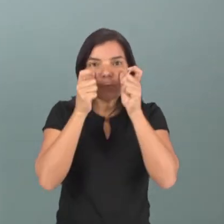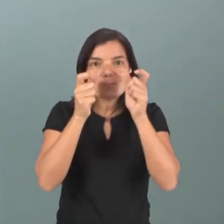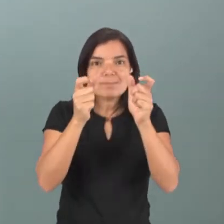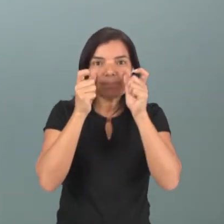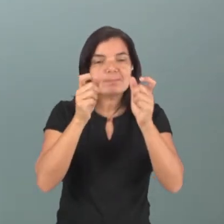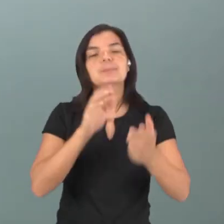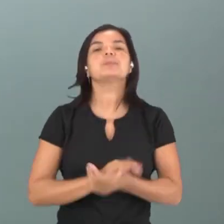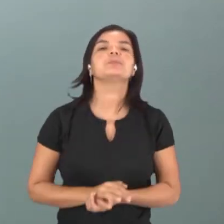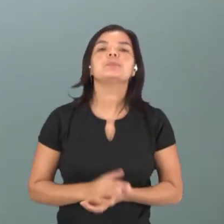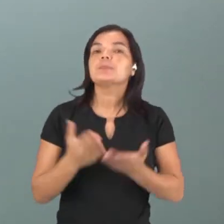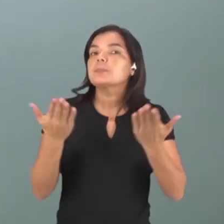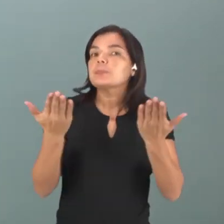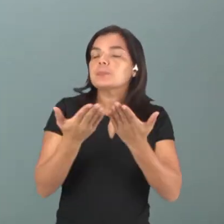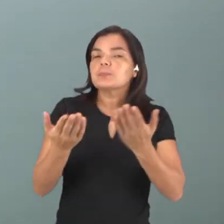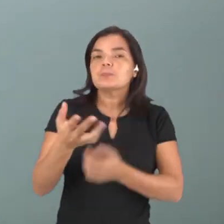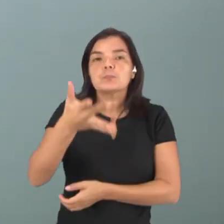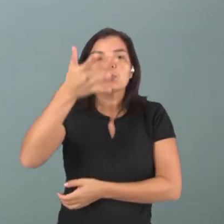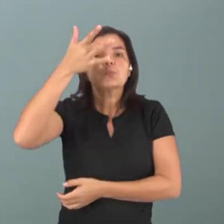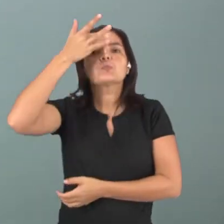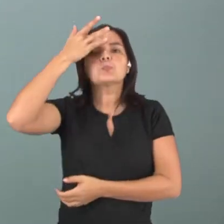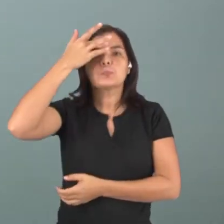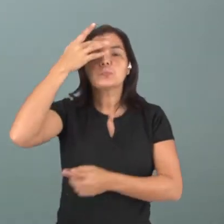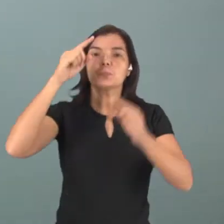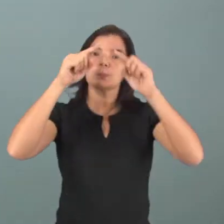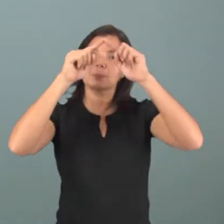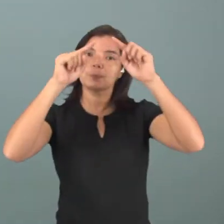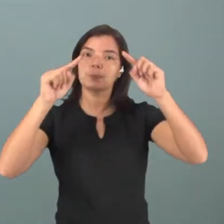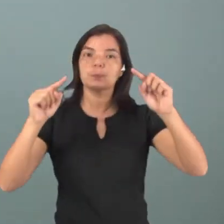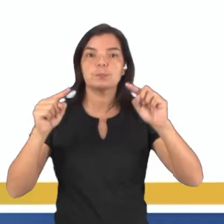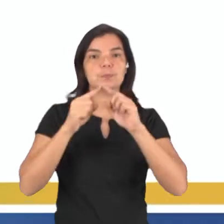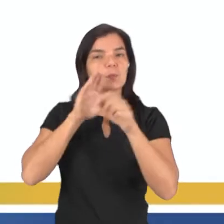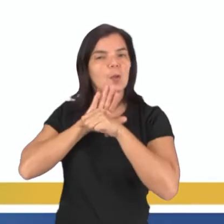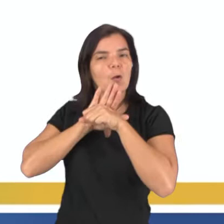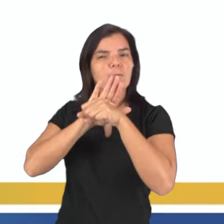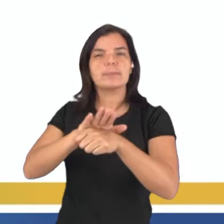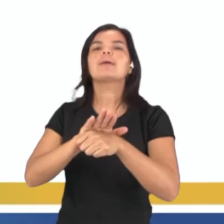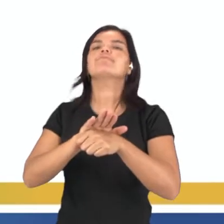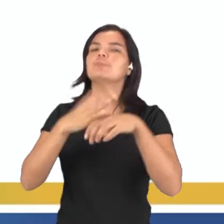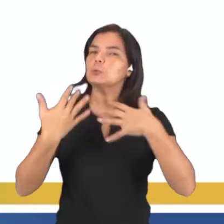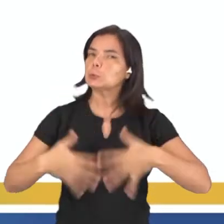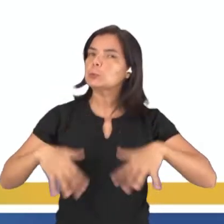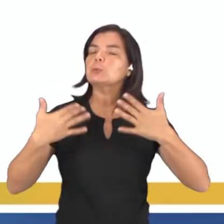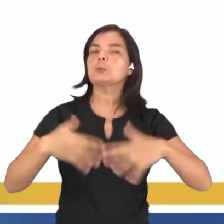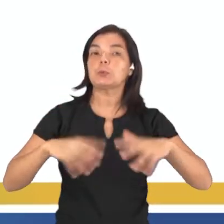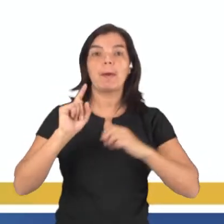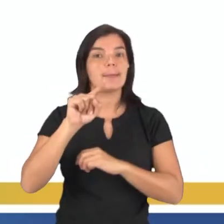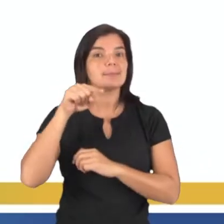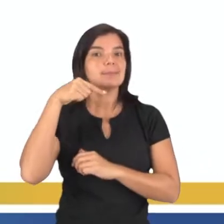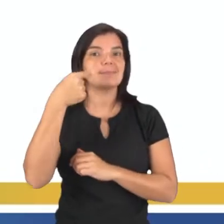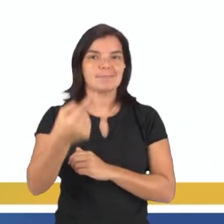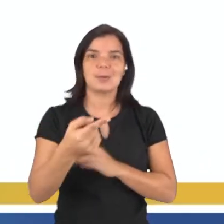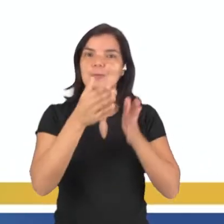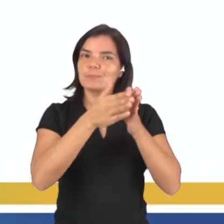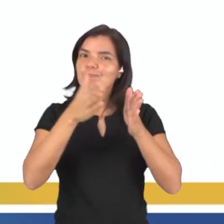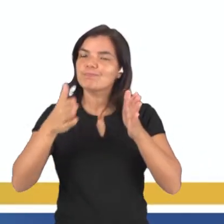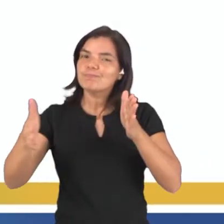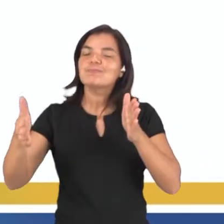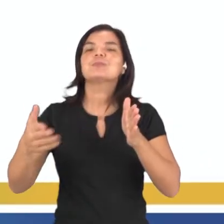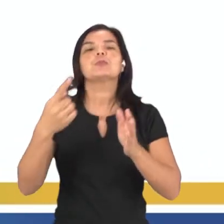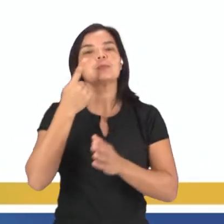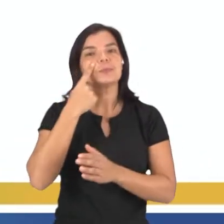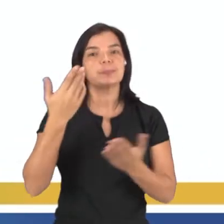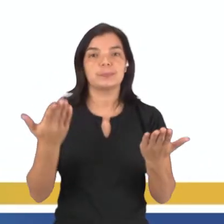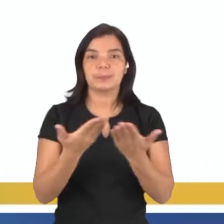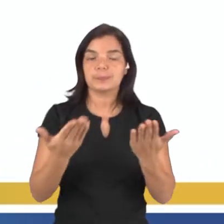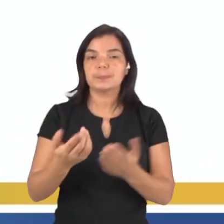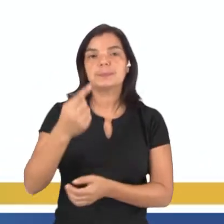bom? Vamos então memorizar esse triângulo que ele vai te ajudar muito nas próximas etapas que vamos